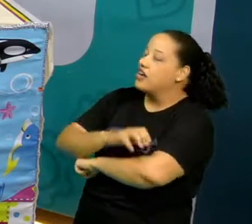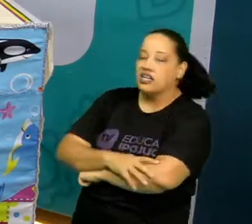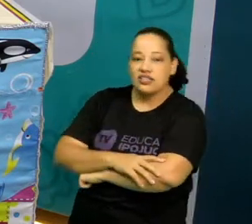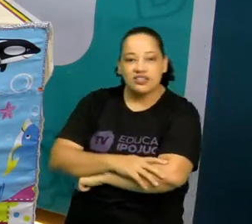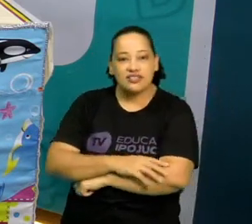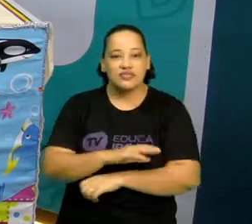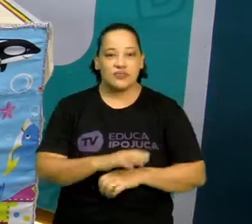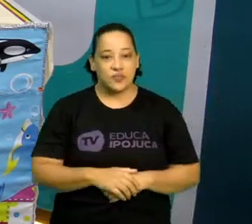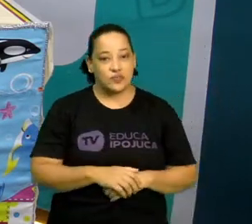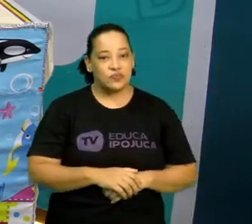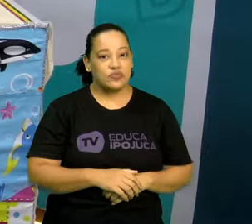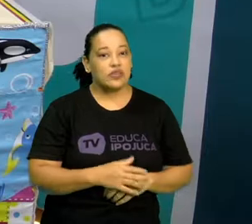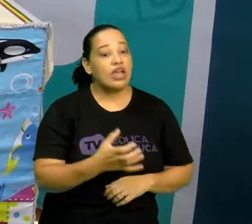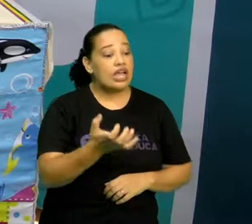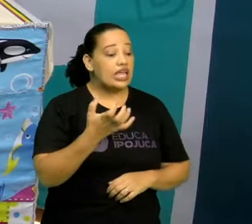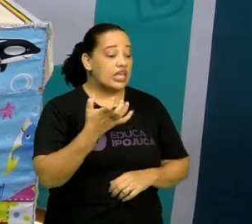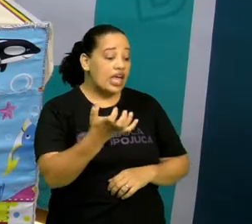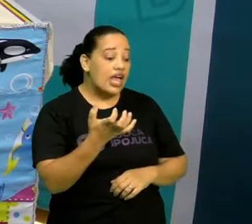cantou.